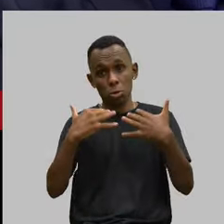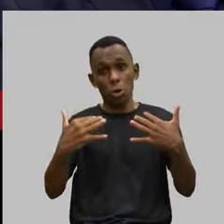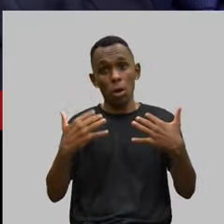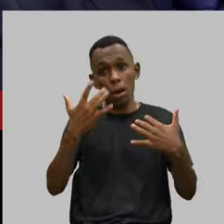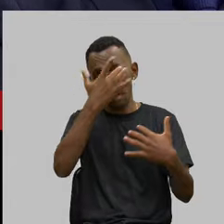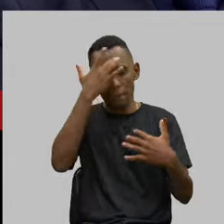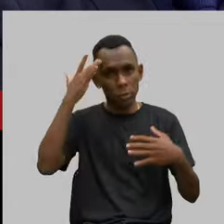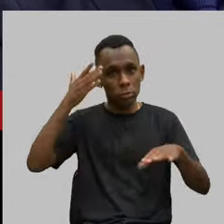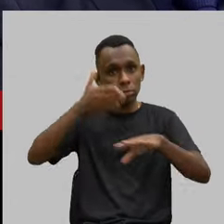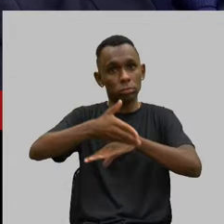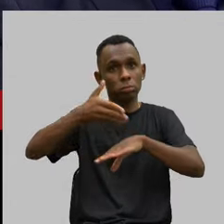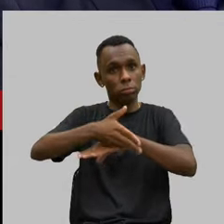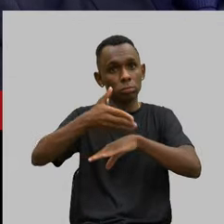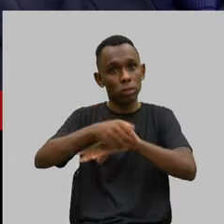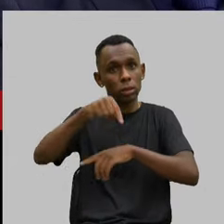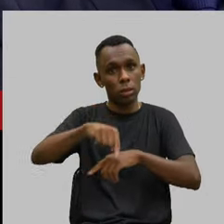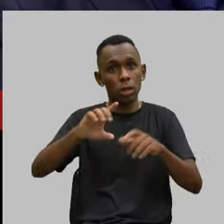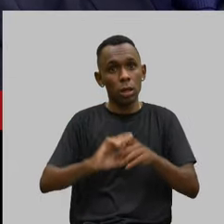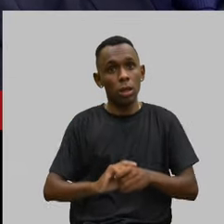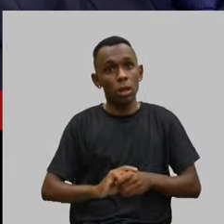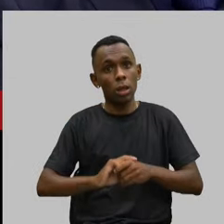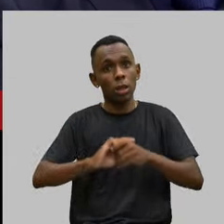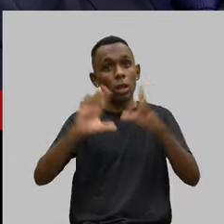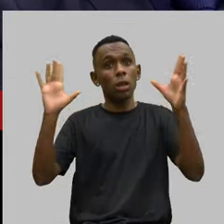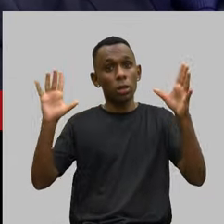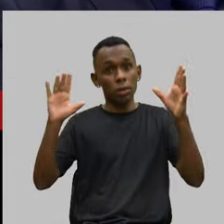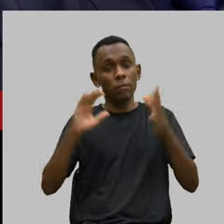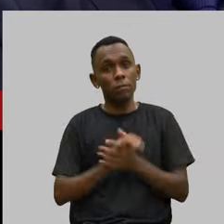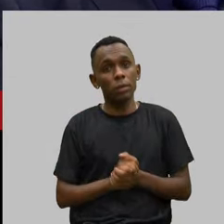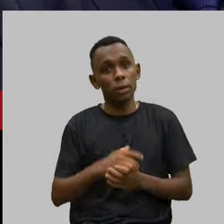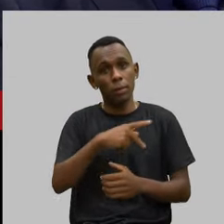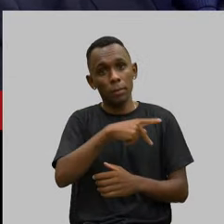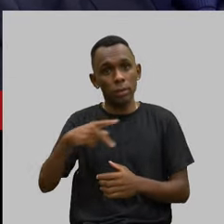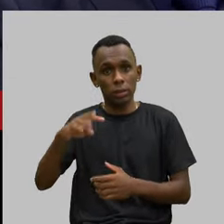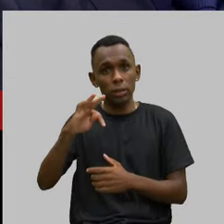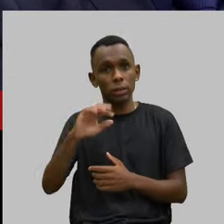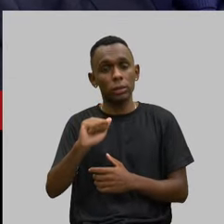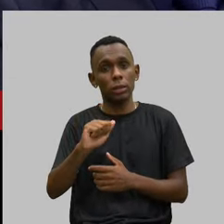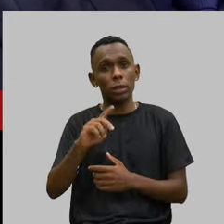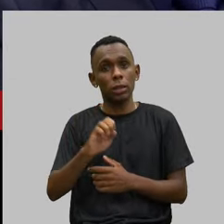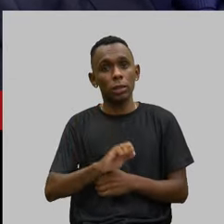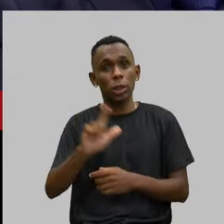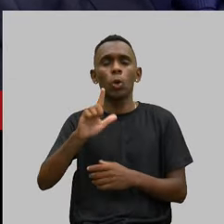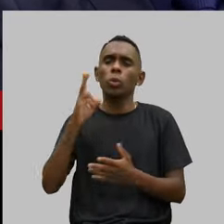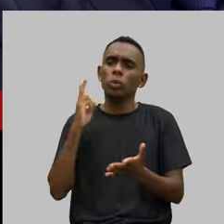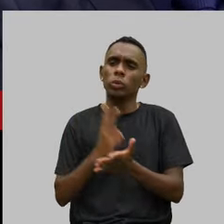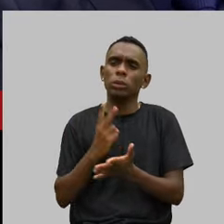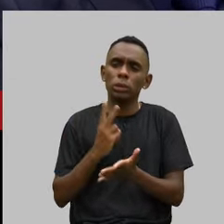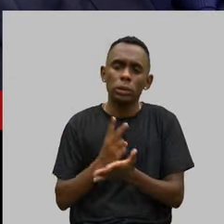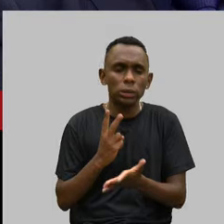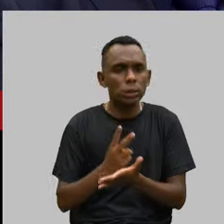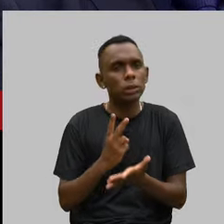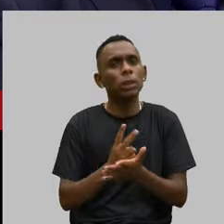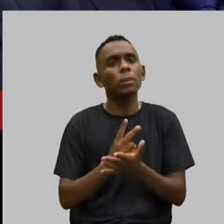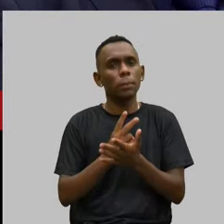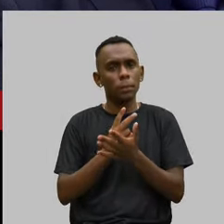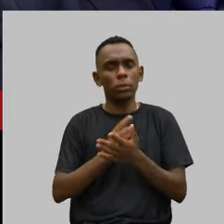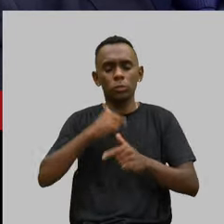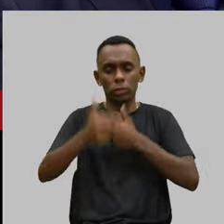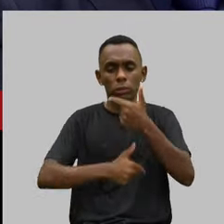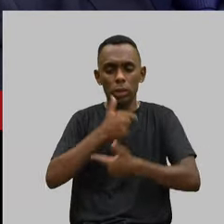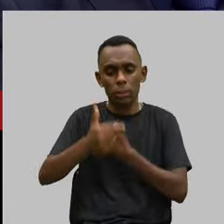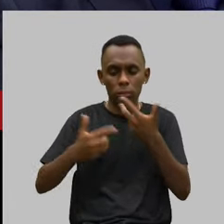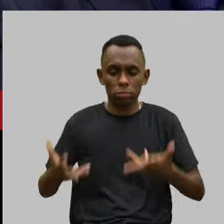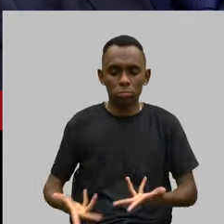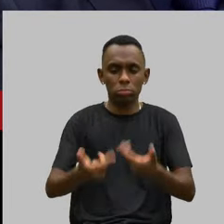portas abertas aqui na Assembleia o presidente Tadeu eh sempre eh Mantendo a sua coerência seu trabalho colocando